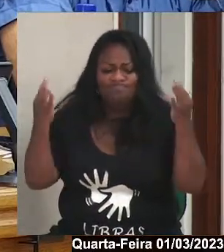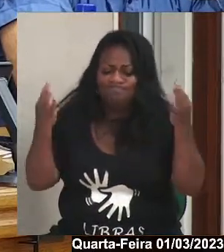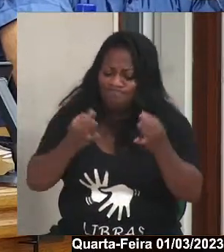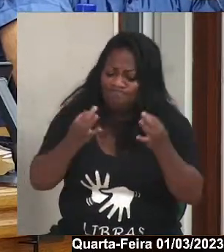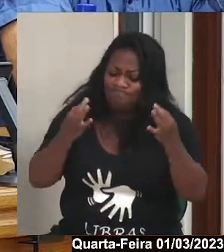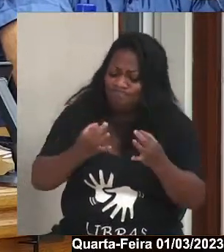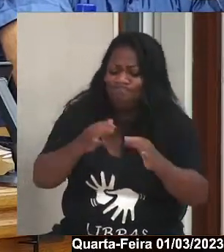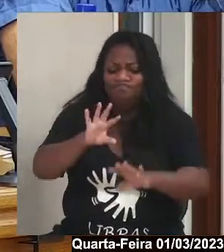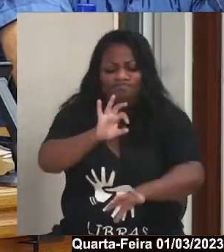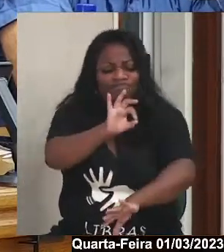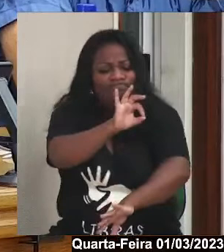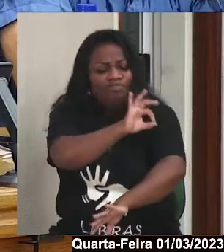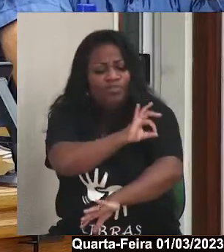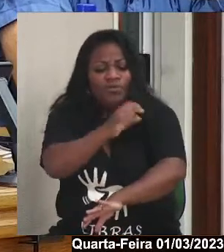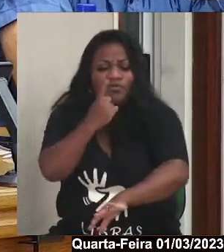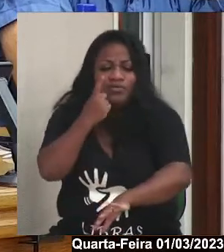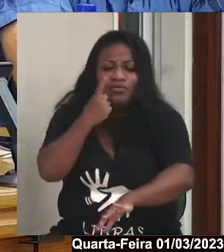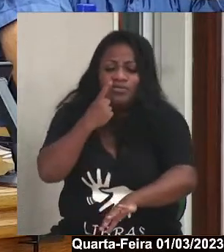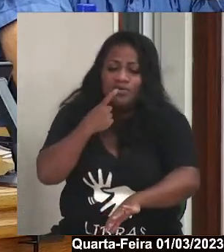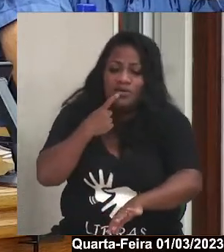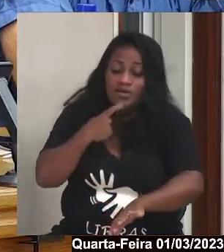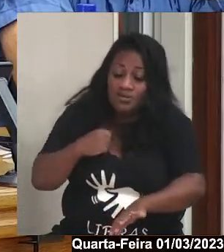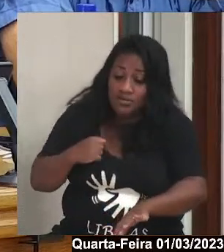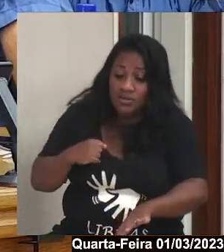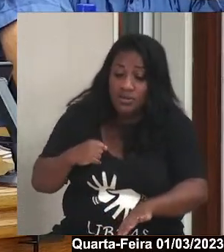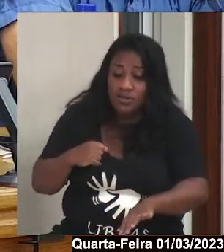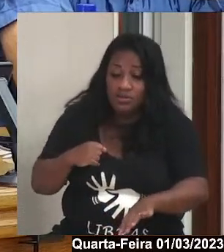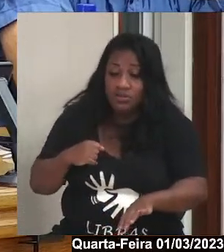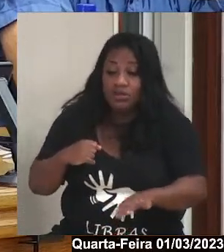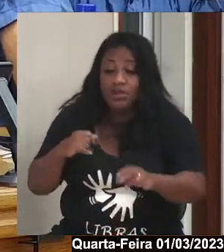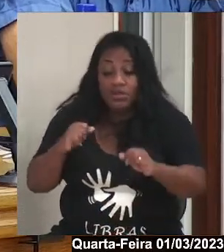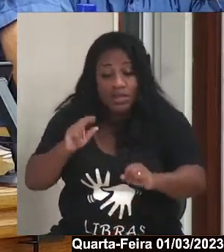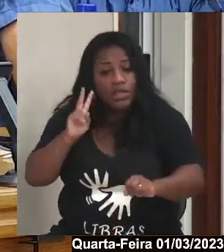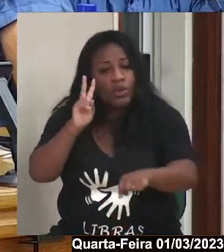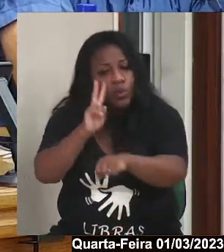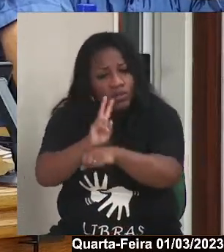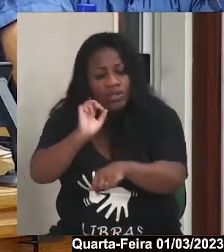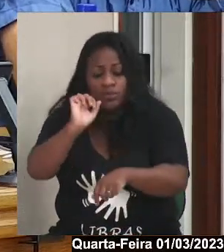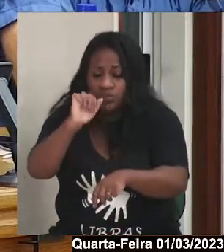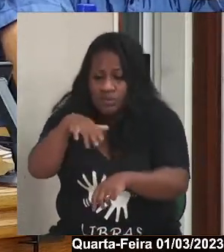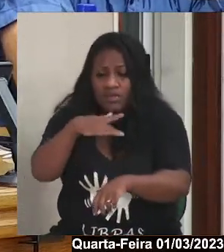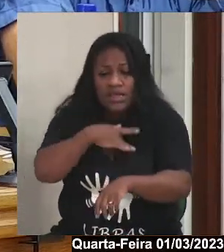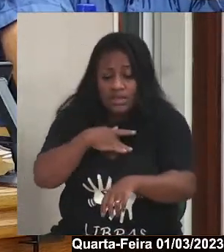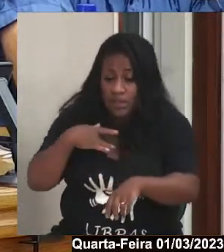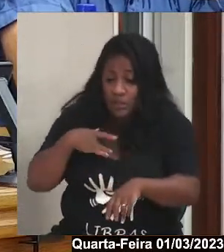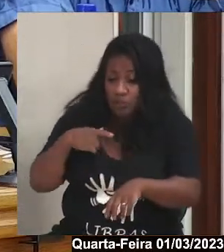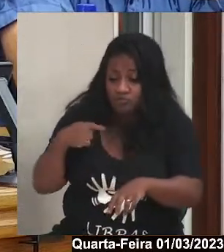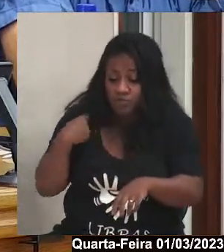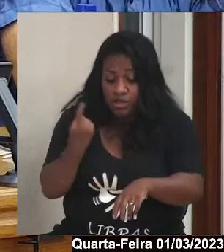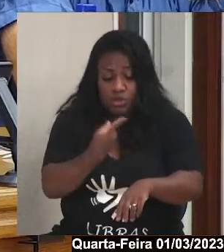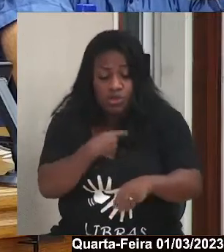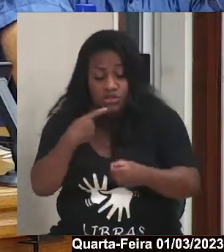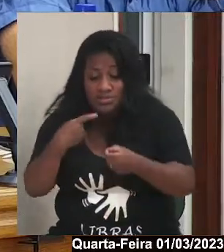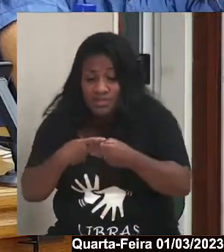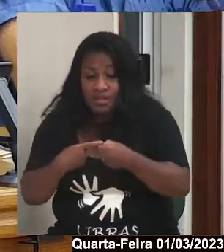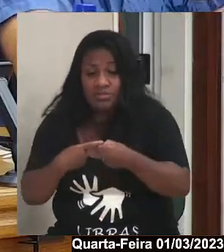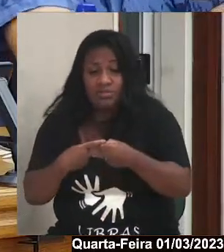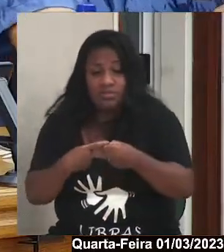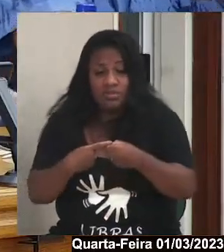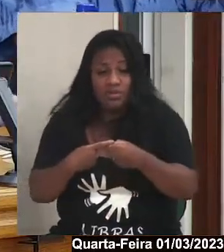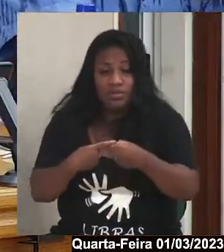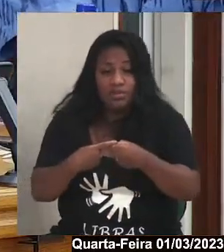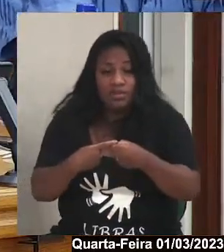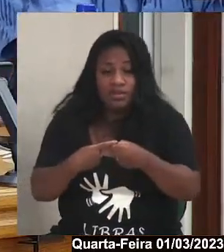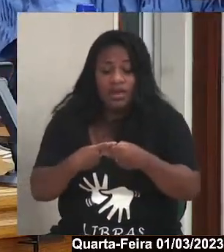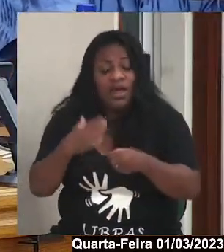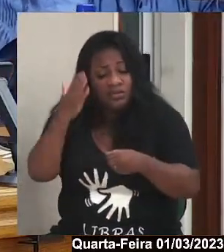que o prefeito Ney Santos é uma pessoa, é um prefeito responsável e que vai dar conta da saúde. Que são